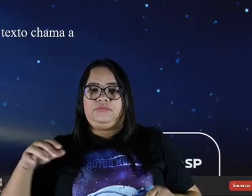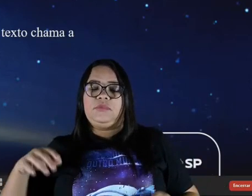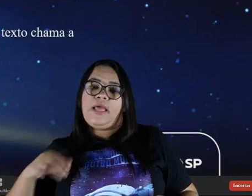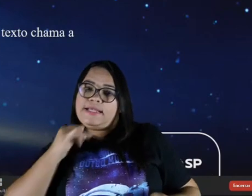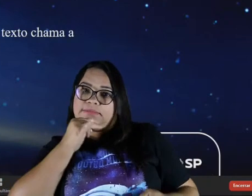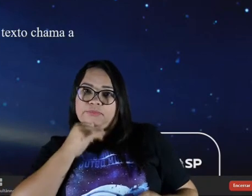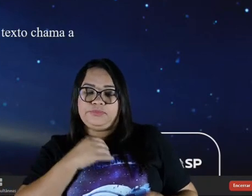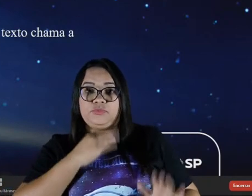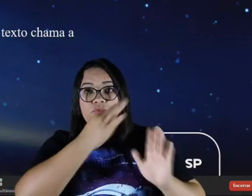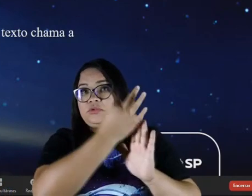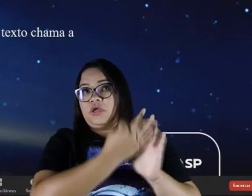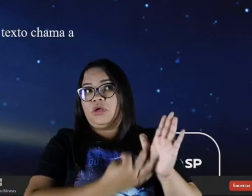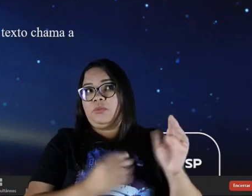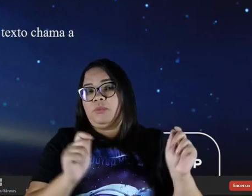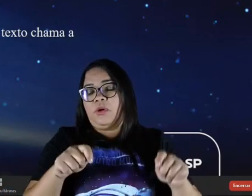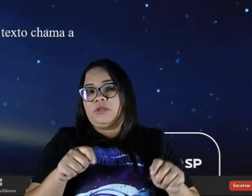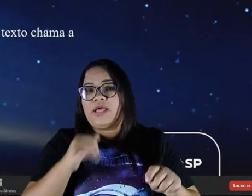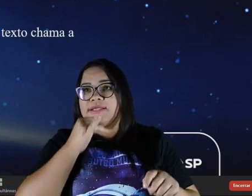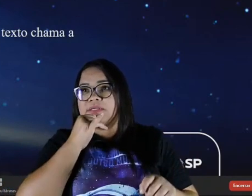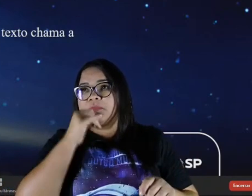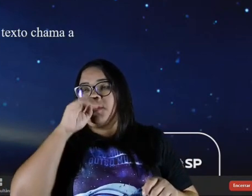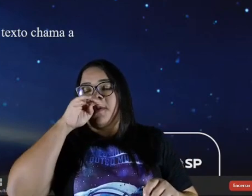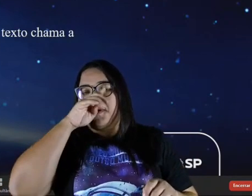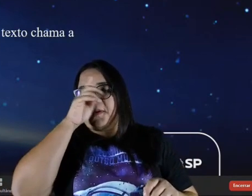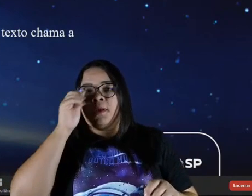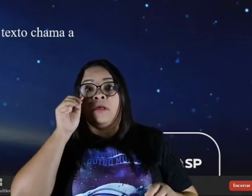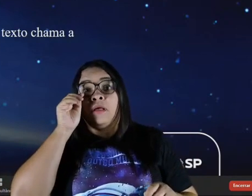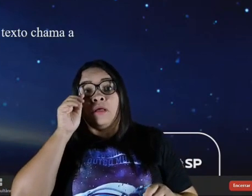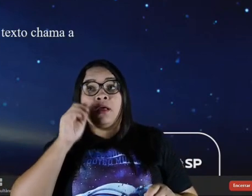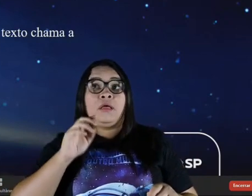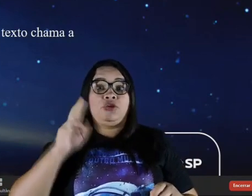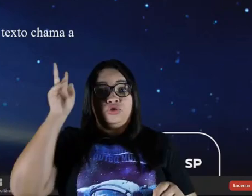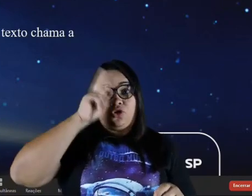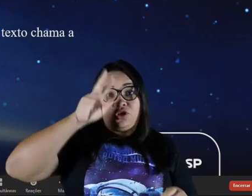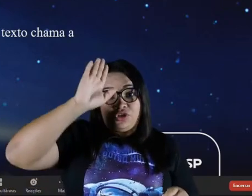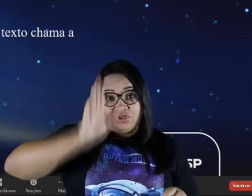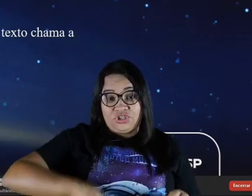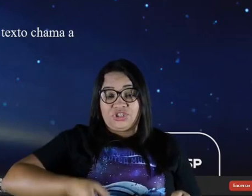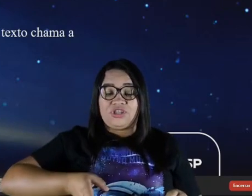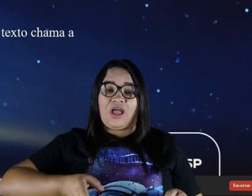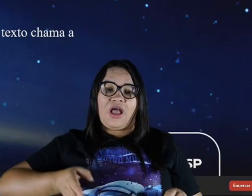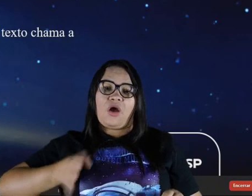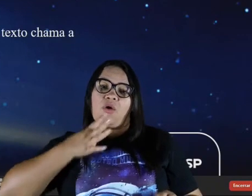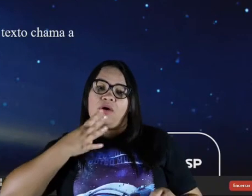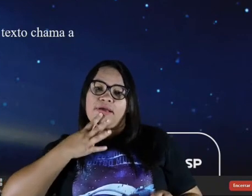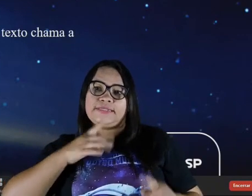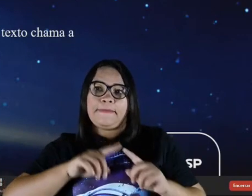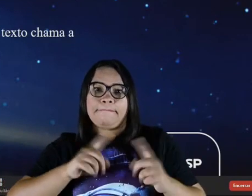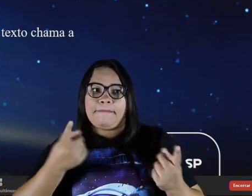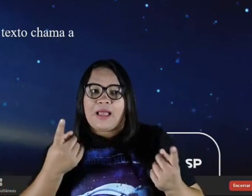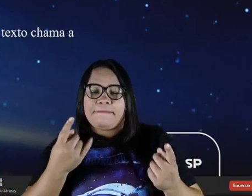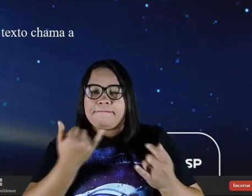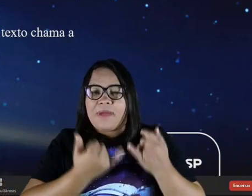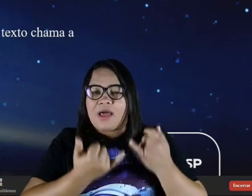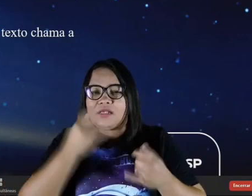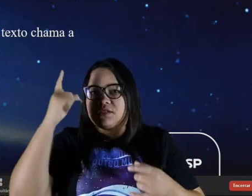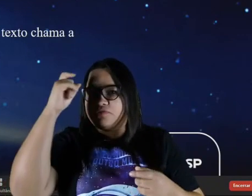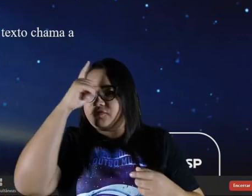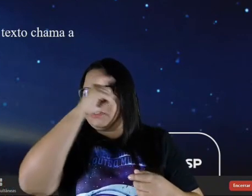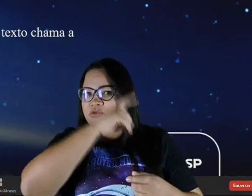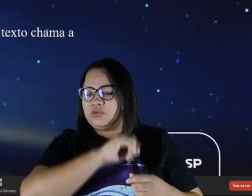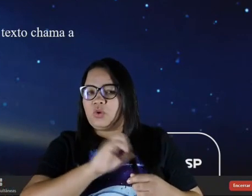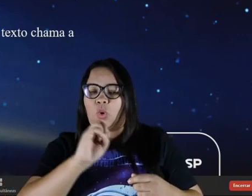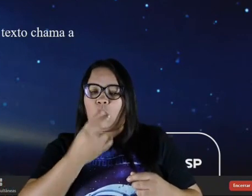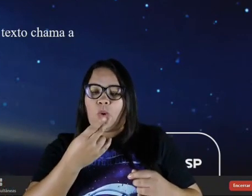a escolha do texto pode vir de uma passagem conhecida, porém de difícil interpretação, ou que aparentemente está